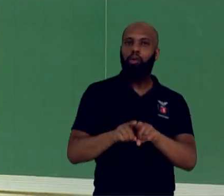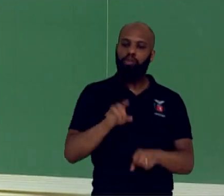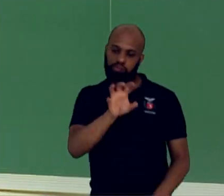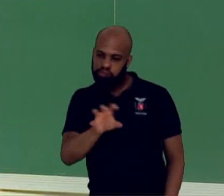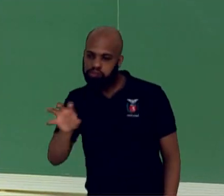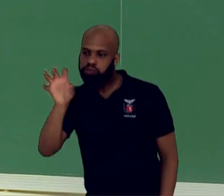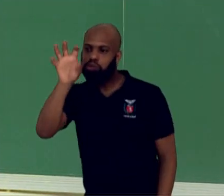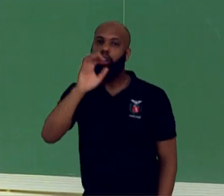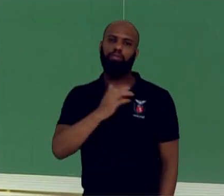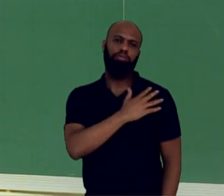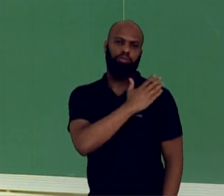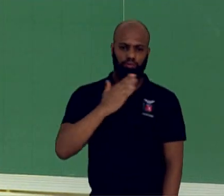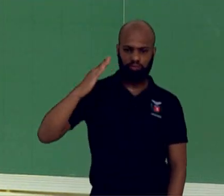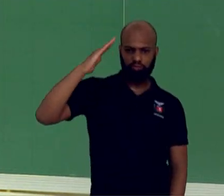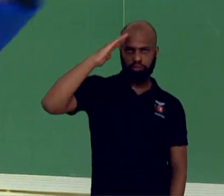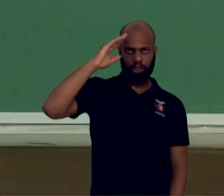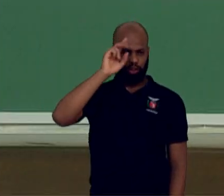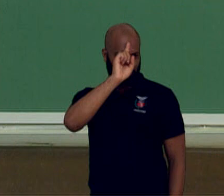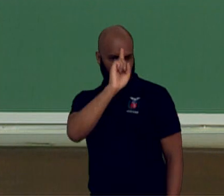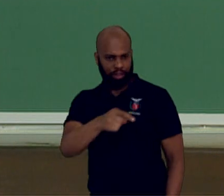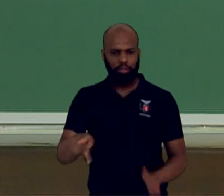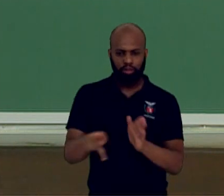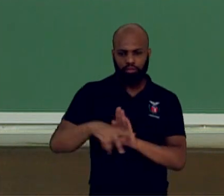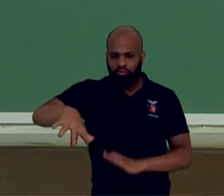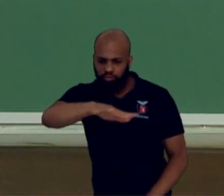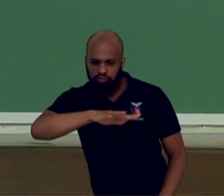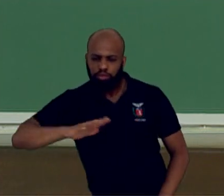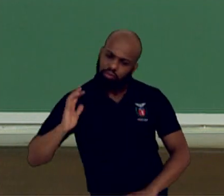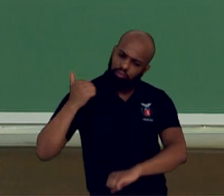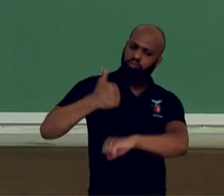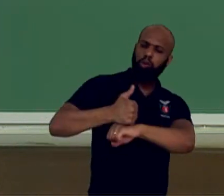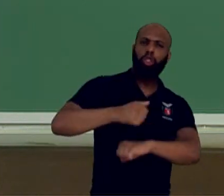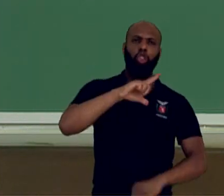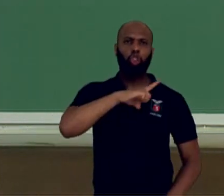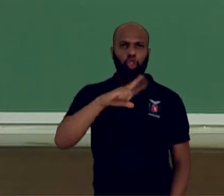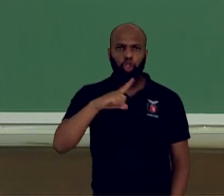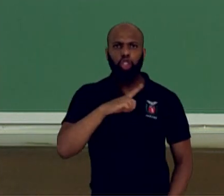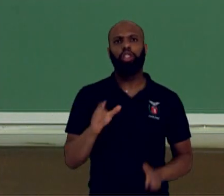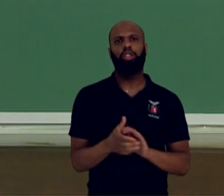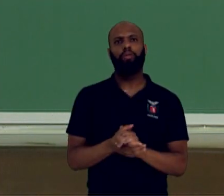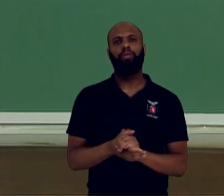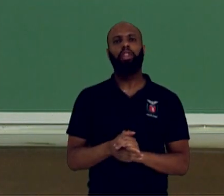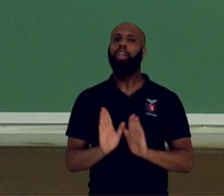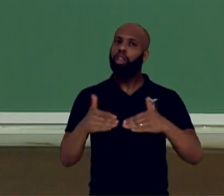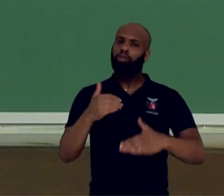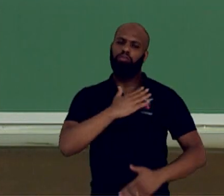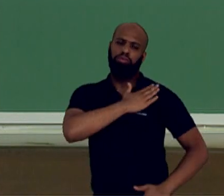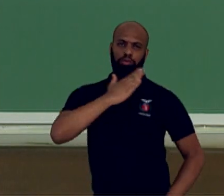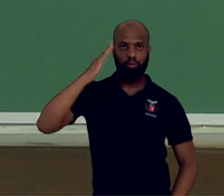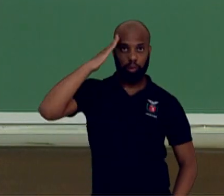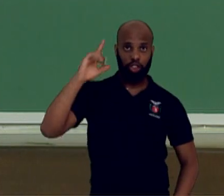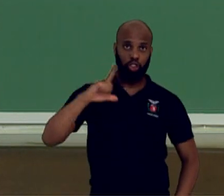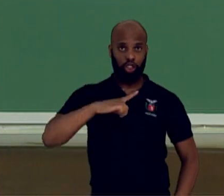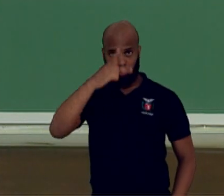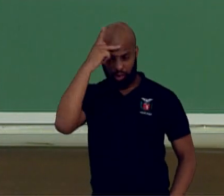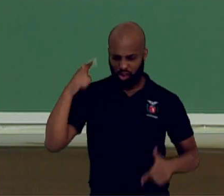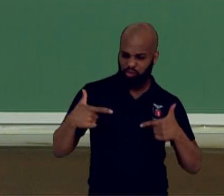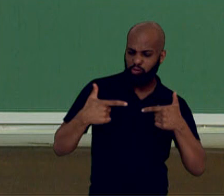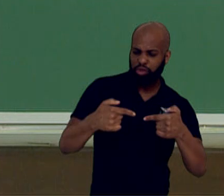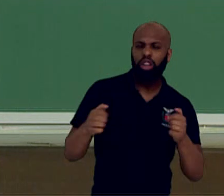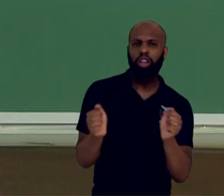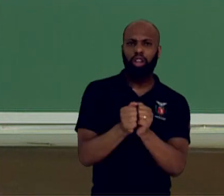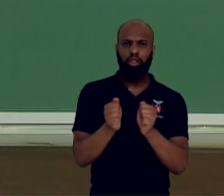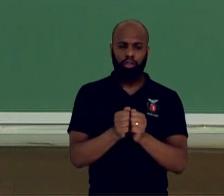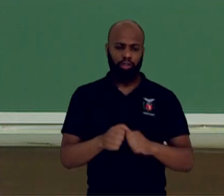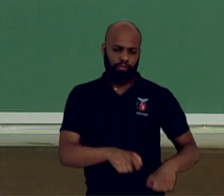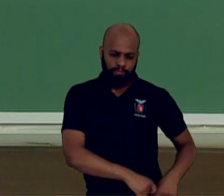região, então um general mandava na sua região, o outro general mandava na sua região. Esses generais tinham samurais, guerreiros, fiéis